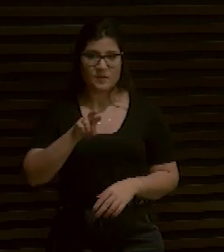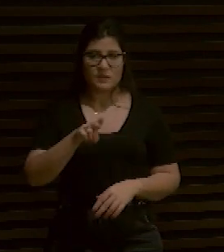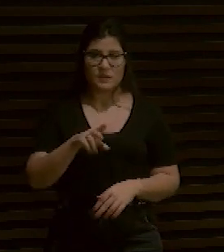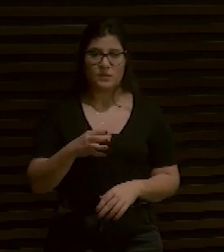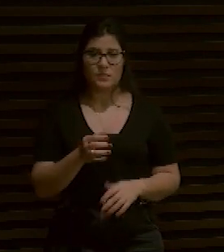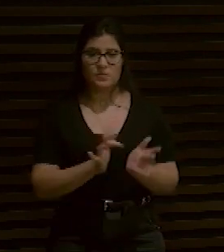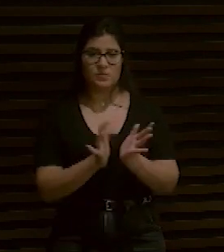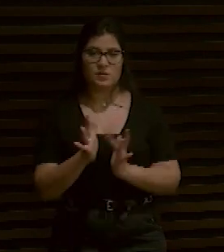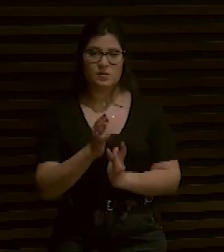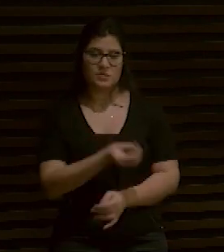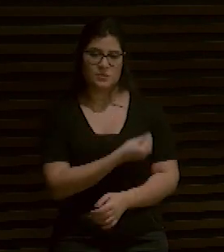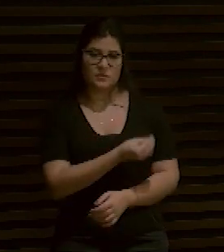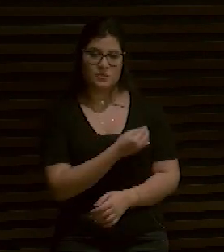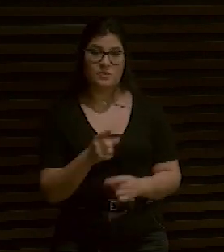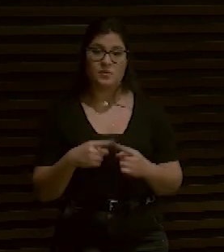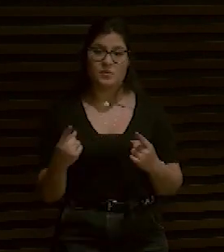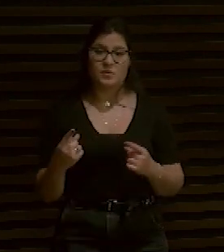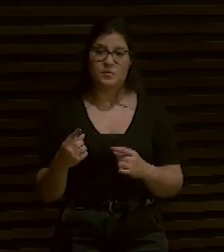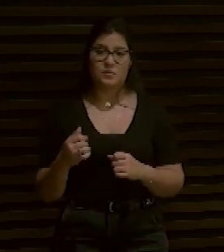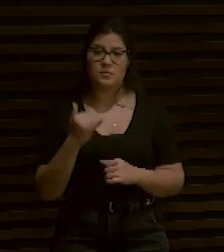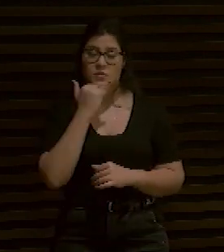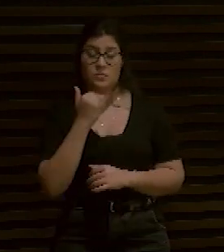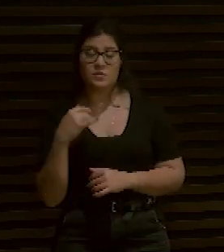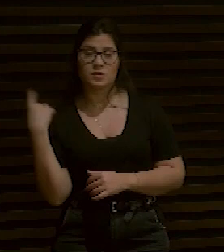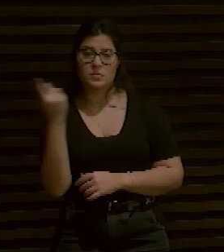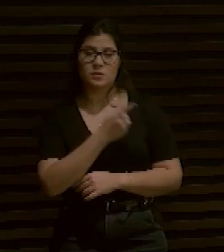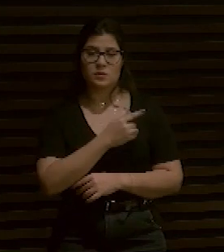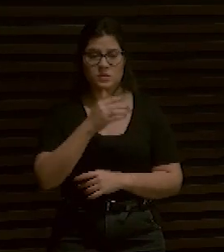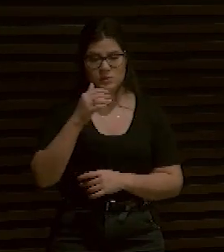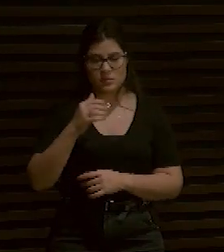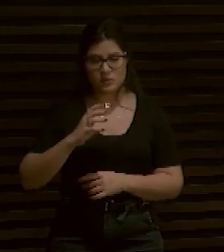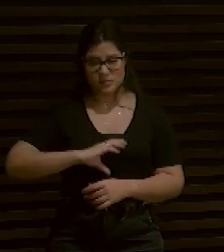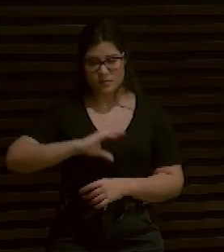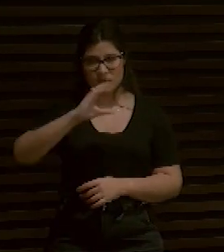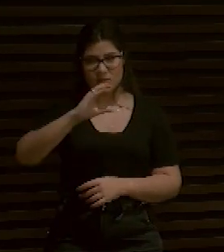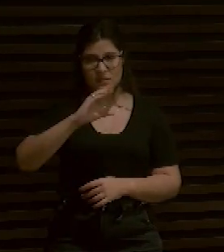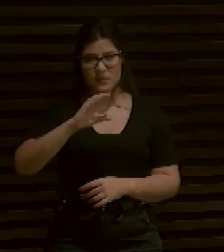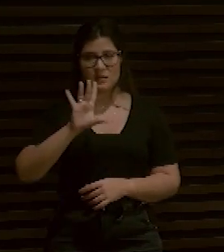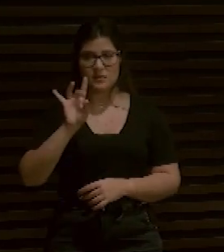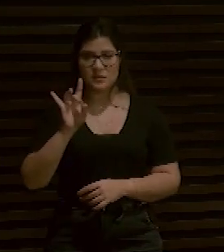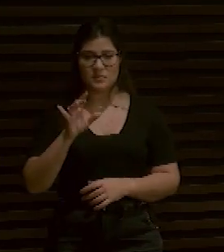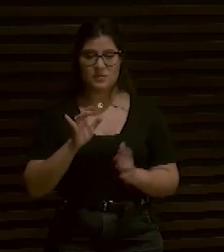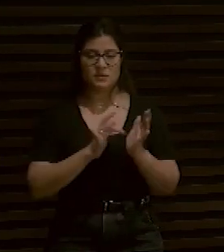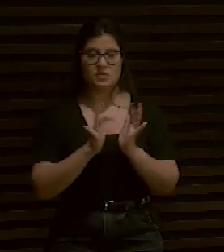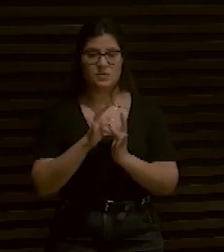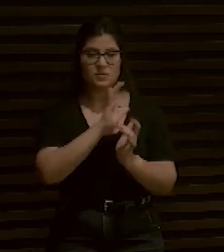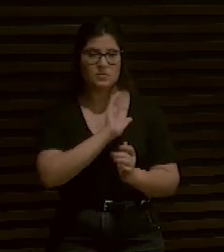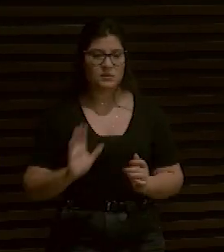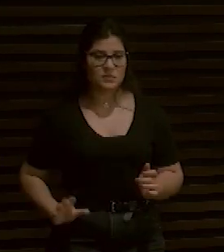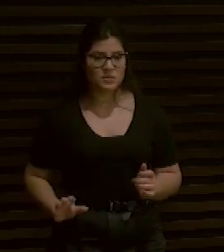nossa confiança, que a nossa firmeza estejam depositados em uma pessoa, em Jesus Cristo, o autor e consumador da nossa